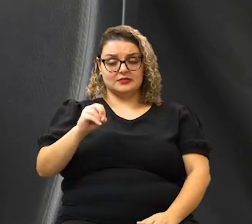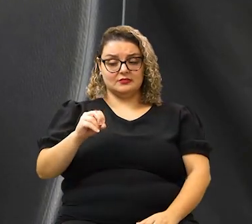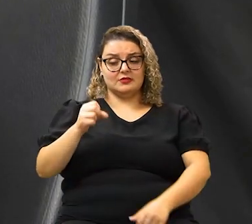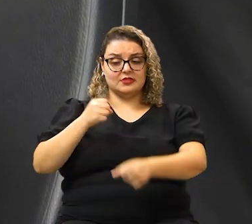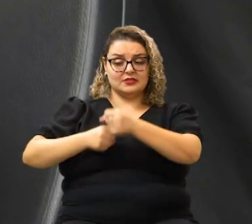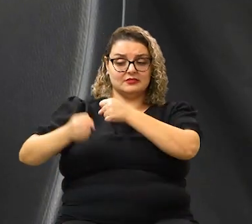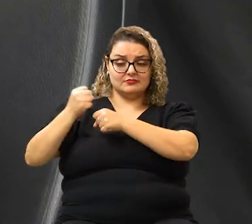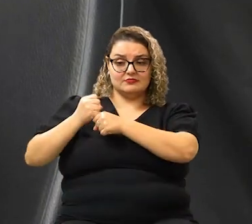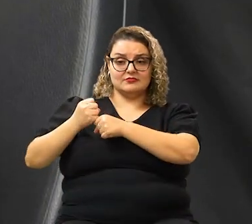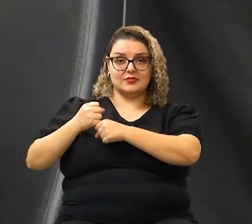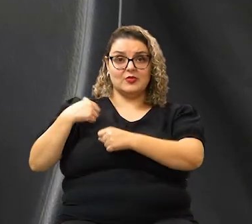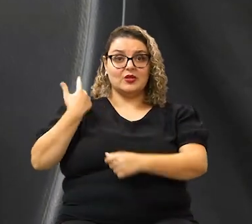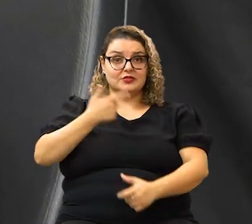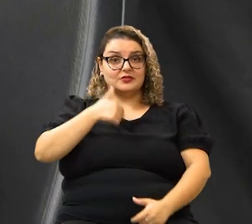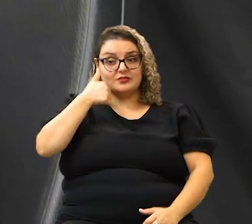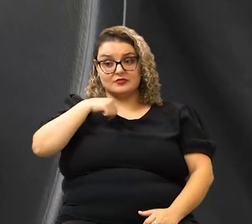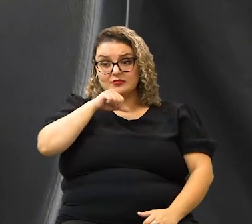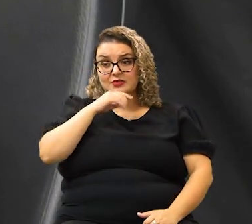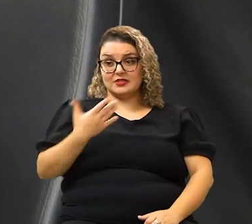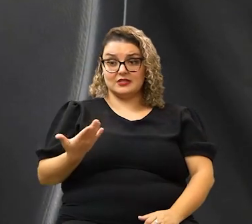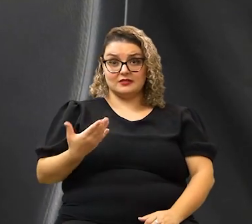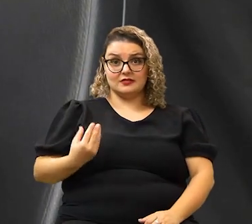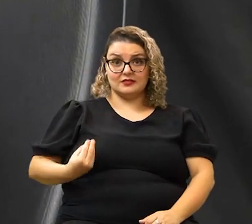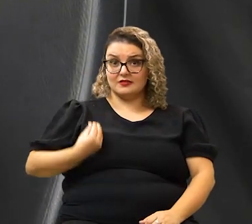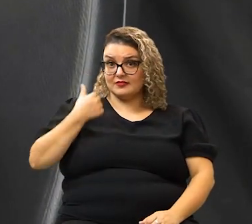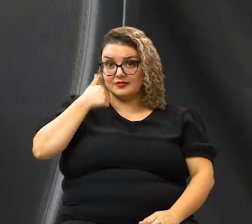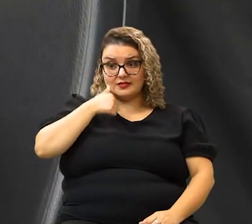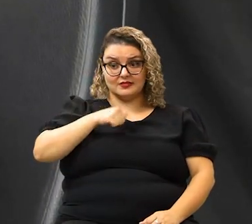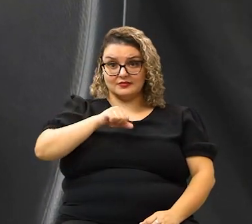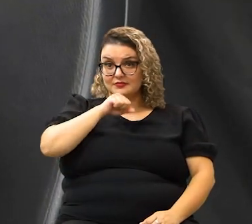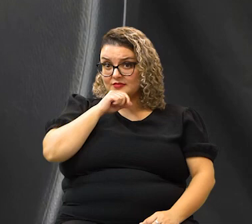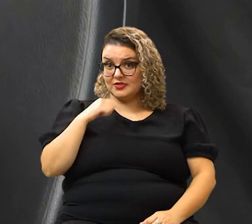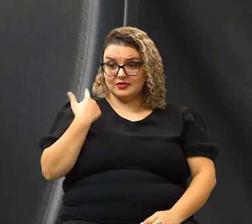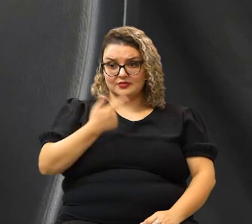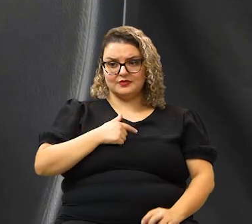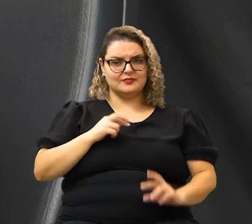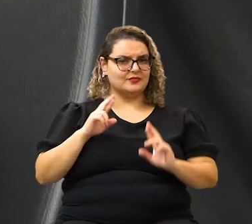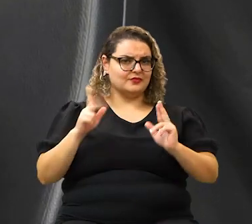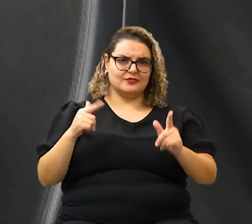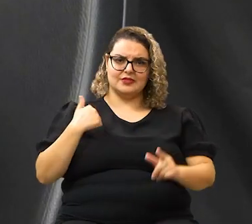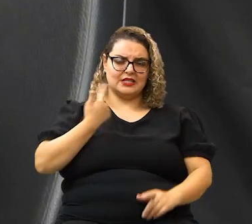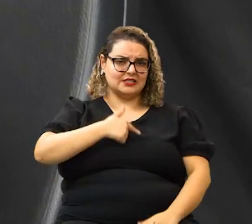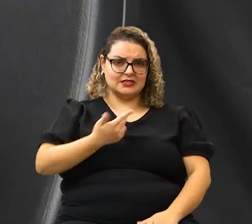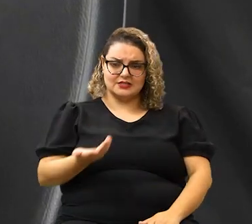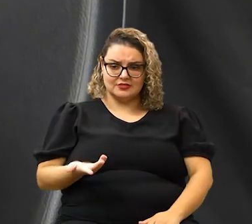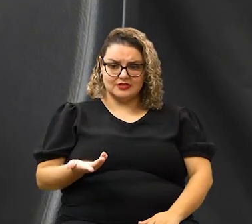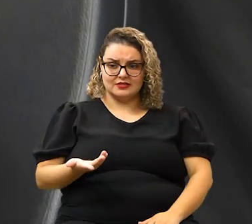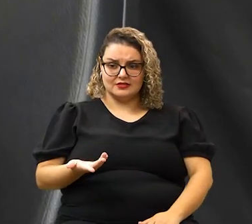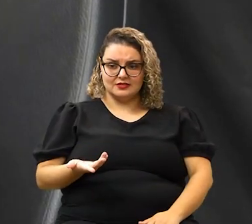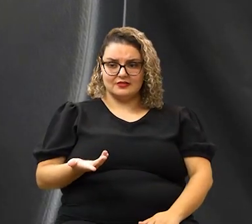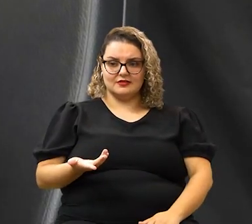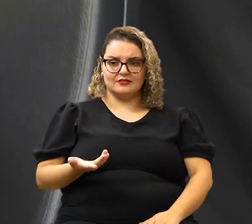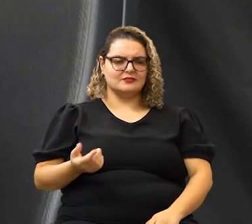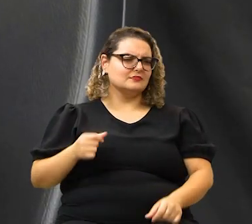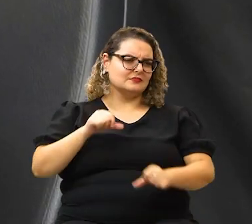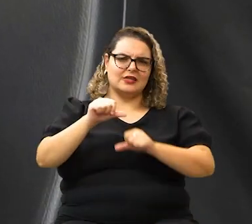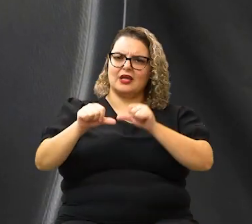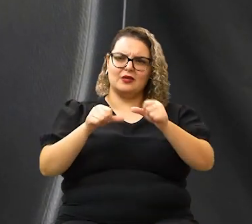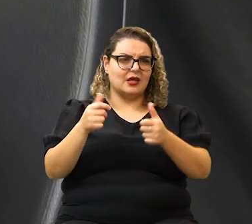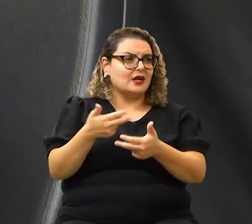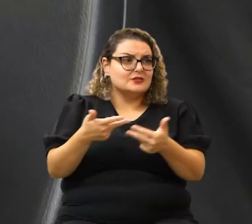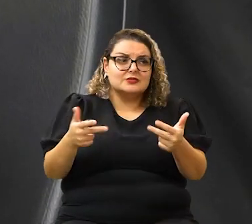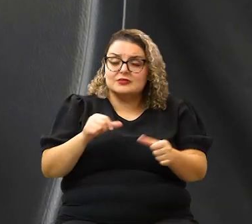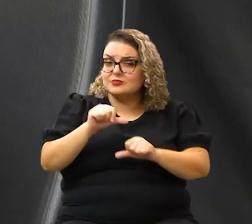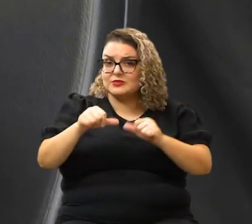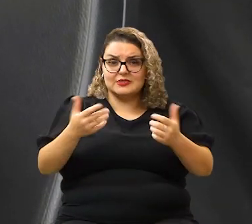nossas. Então, a gente mudou, as coisas mudaram. Nós conseguimos independência, né? E é claro que teve gente que foi pioneira. Eu